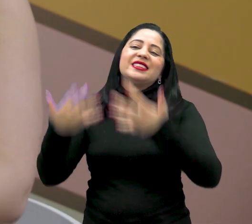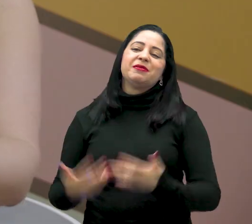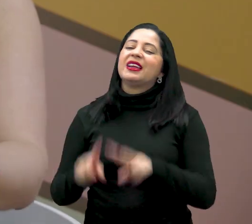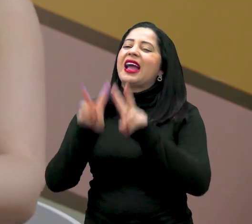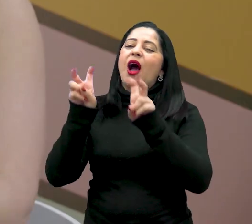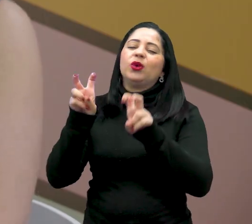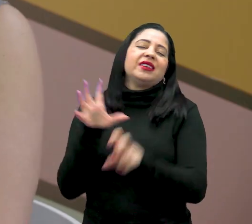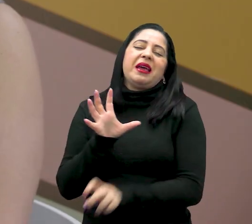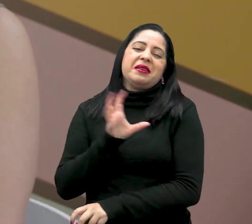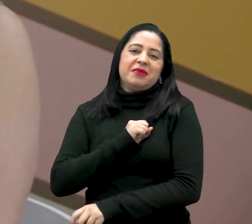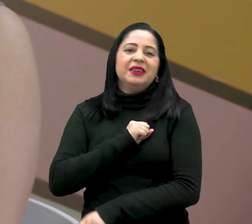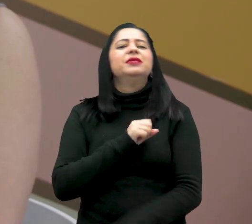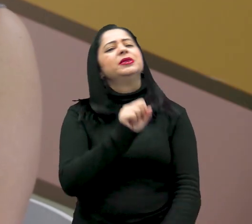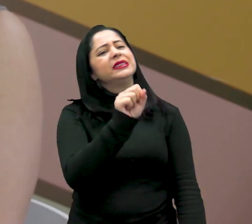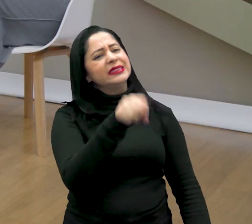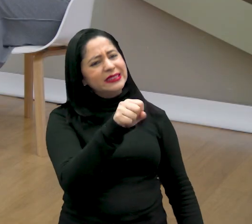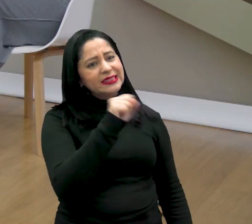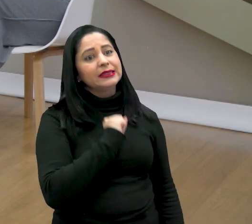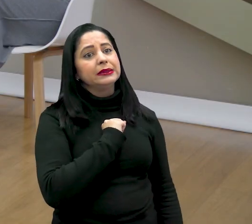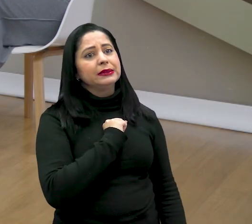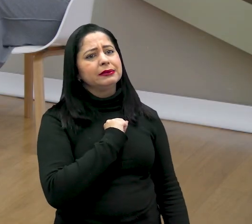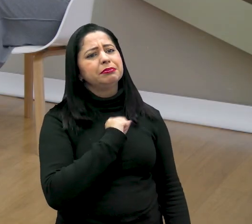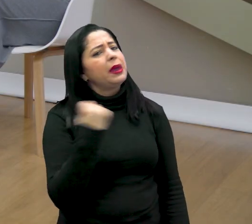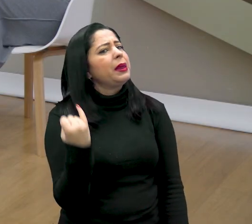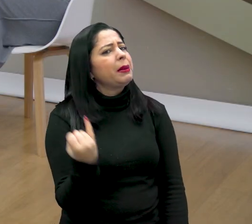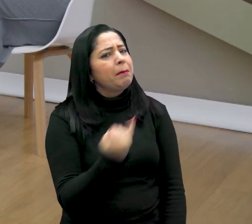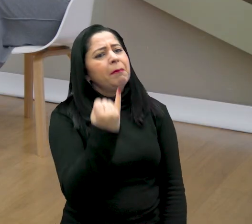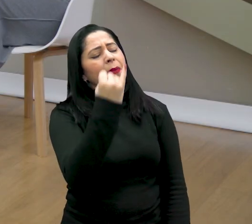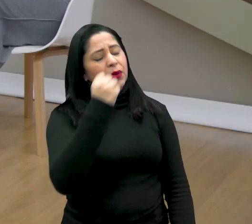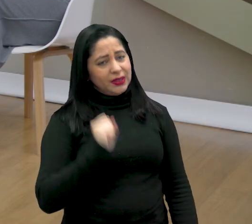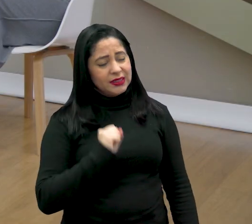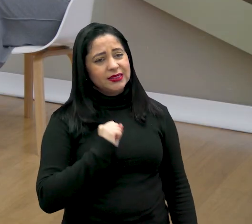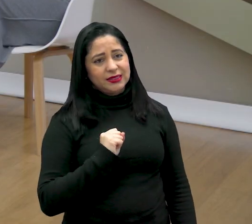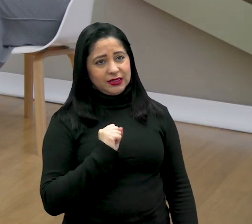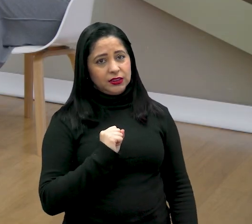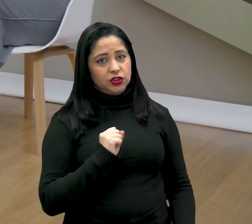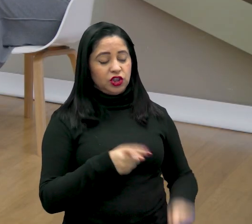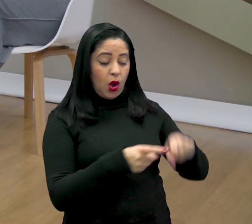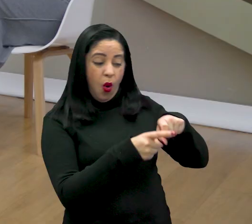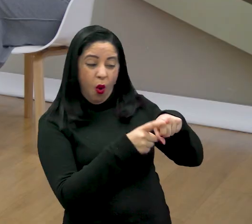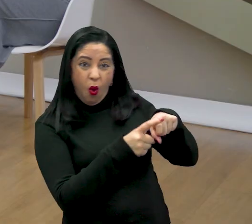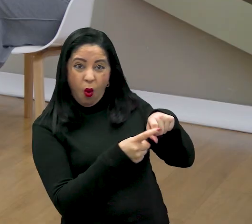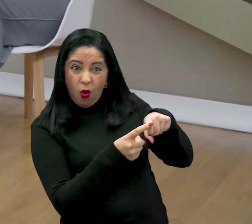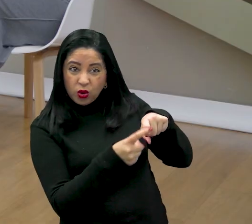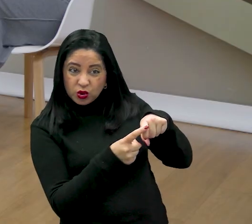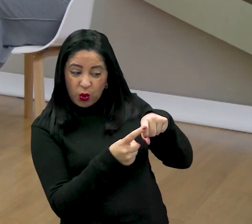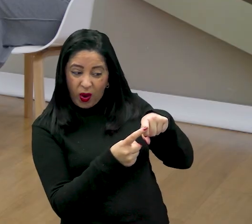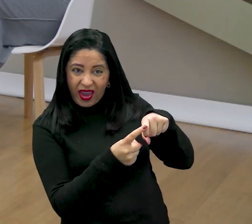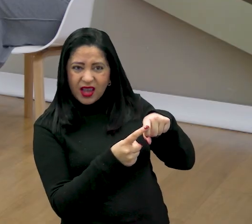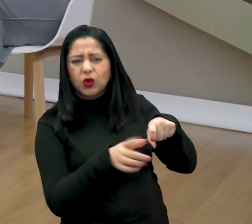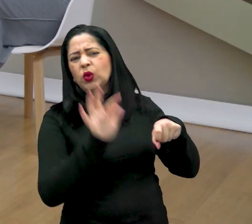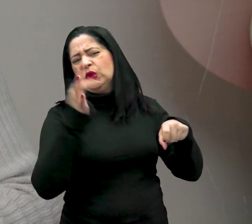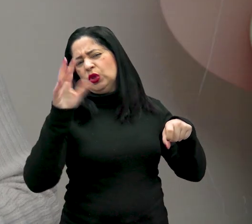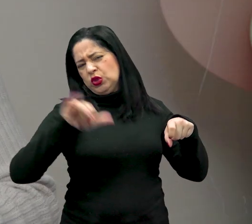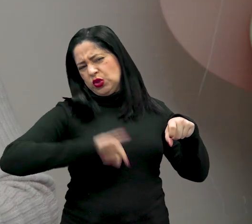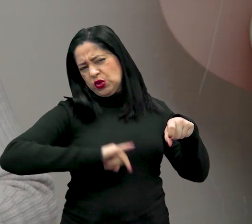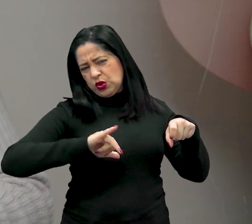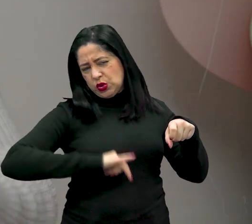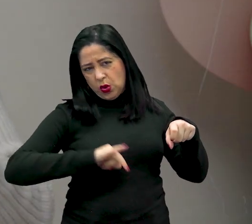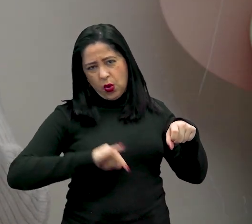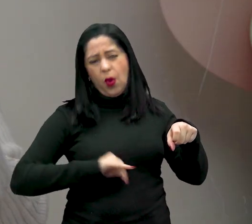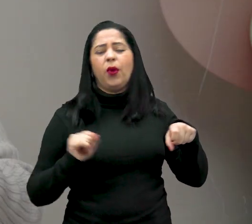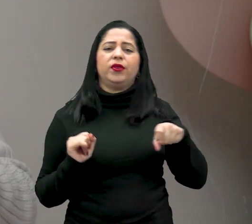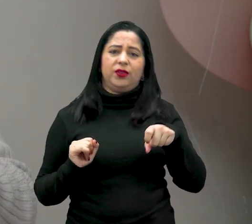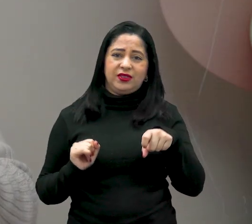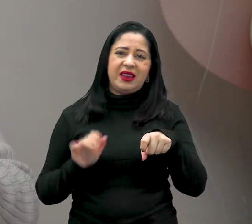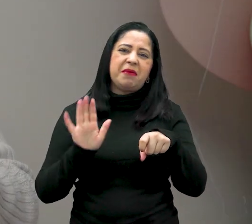de algo que eu amo. Uma honra toda nossa e algo muito importante, né? Porque a gente sabe, o joelho sofre mesmo no dia a dia. Mas